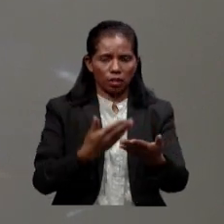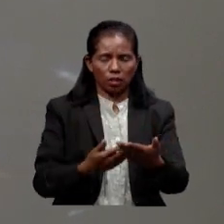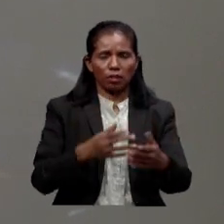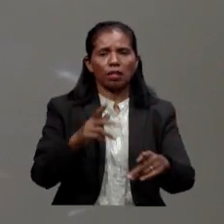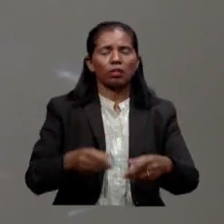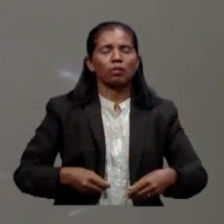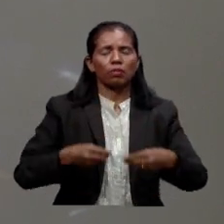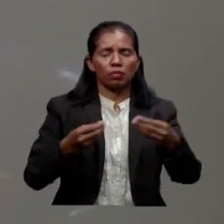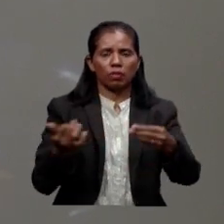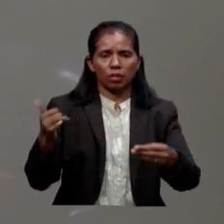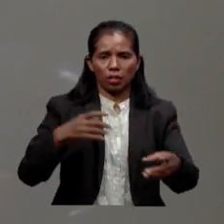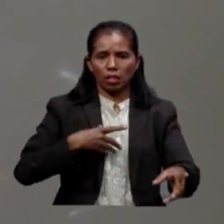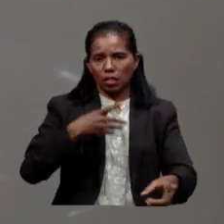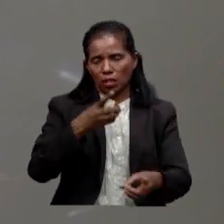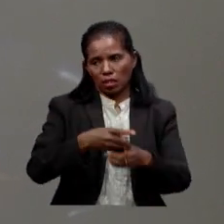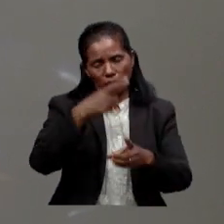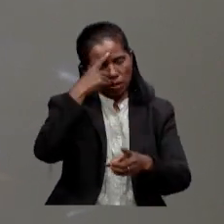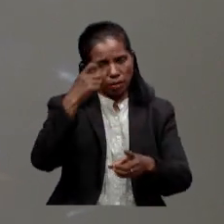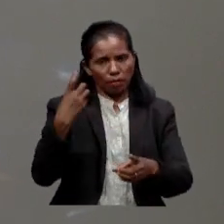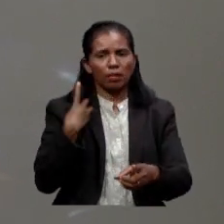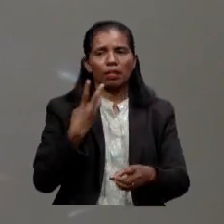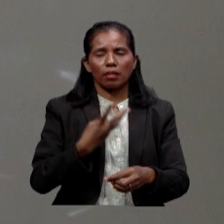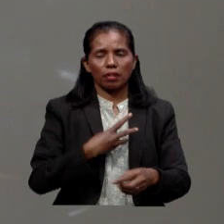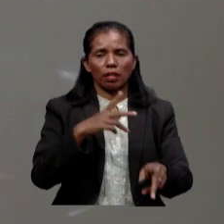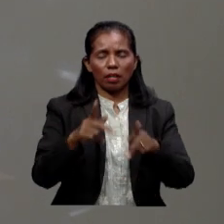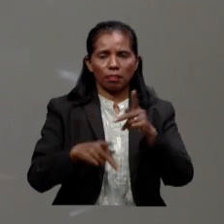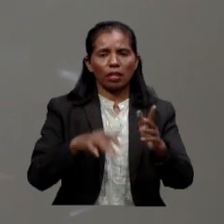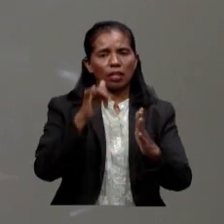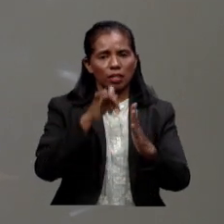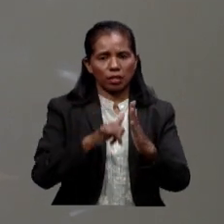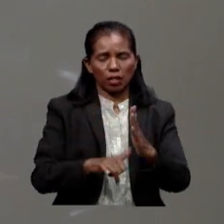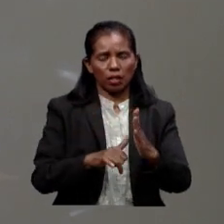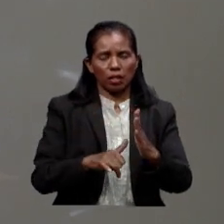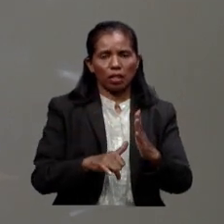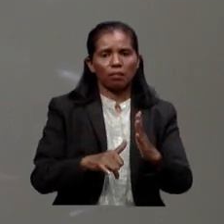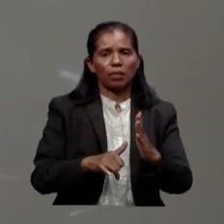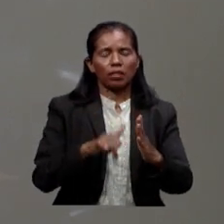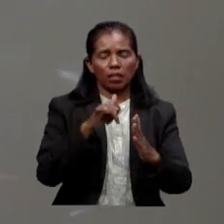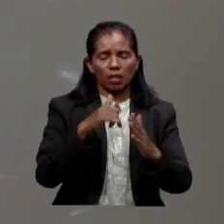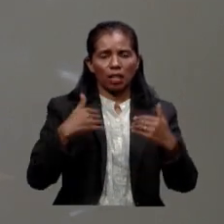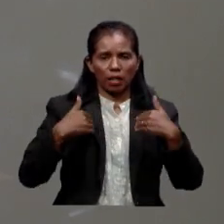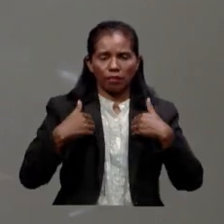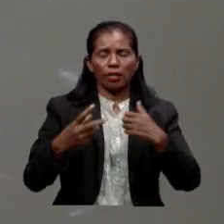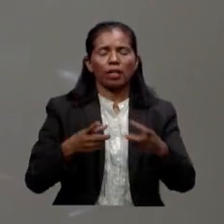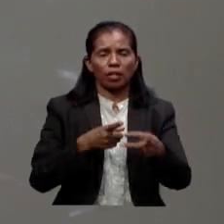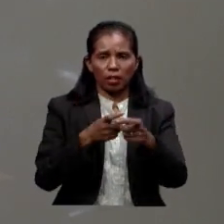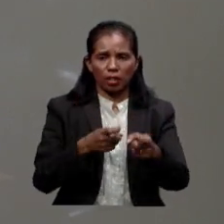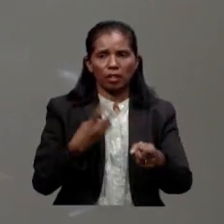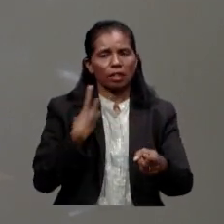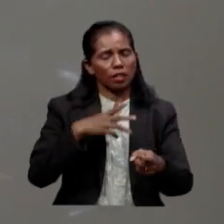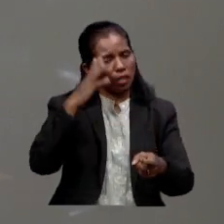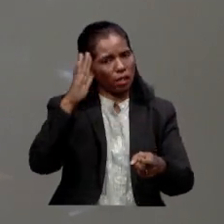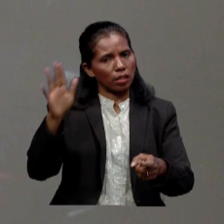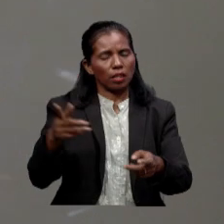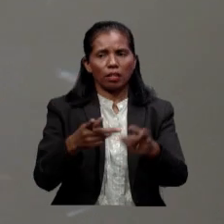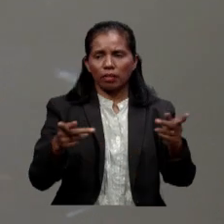exerce ser ne direito tamba e danbe ita descobre é mane be raikilat ma kida ne mas ida ita la descobre ne la tene que ta ia fatim balu